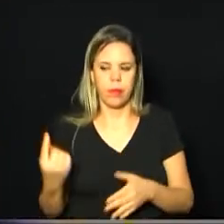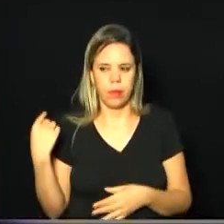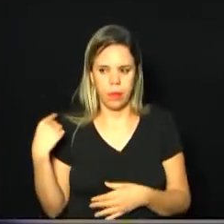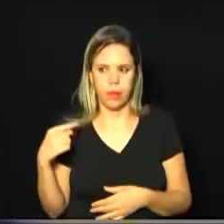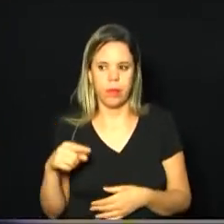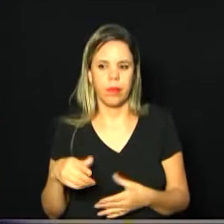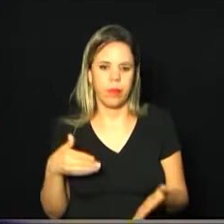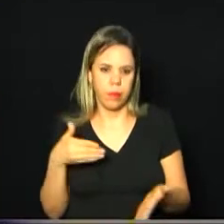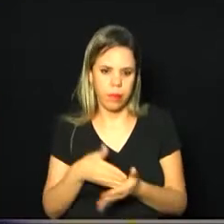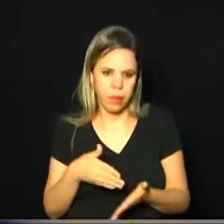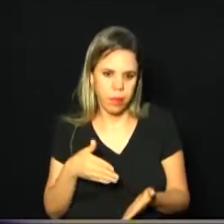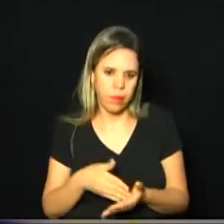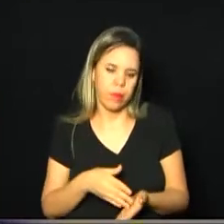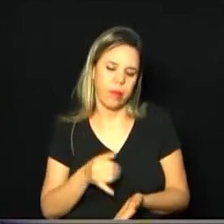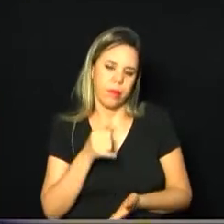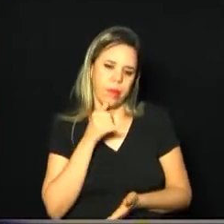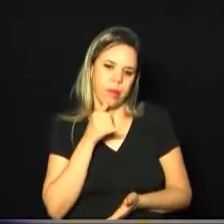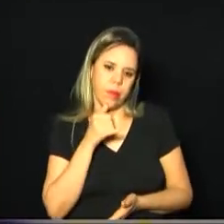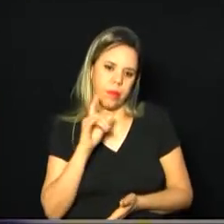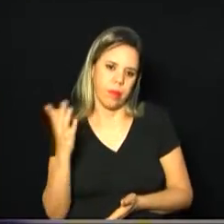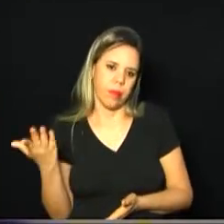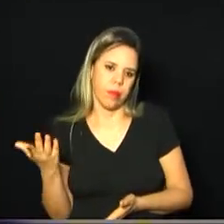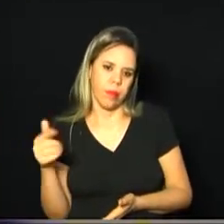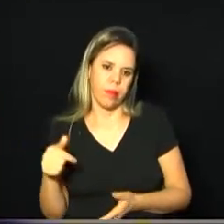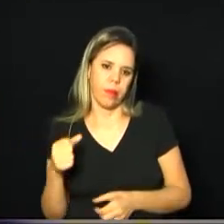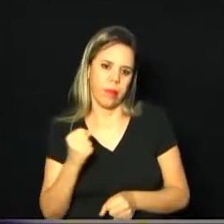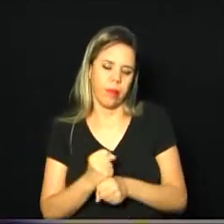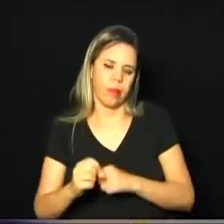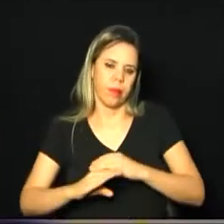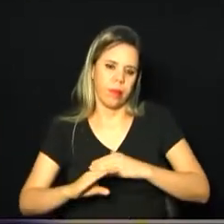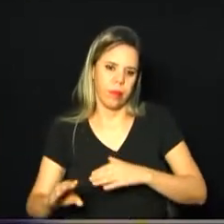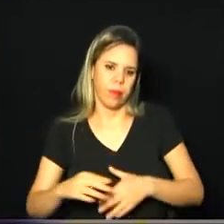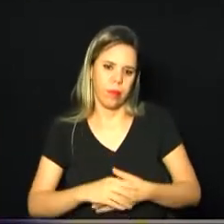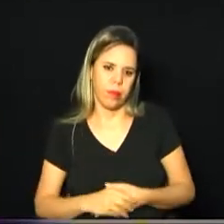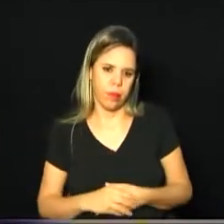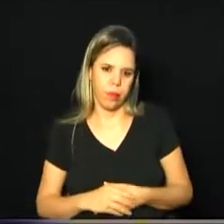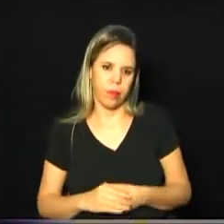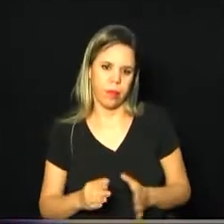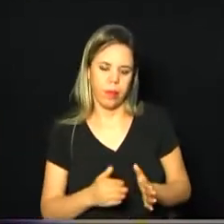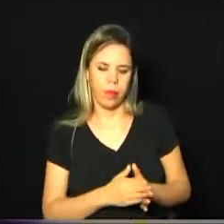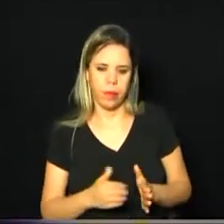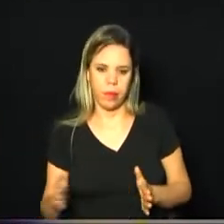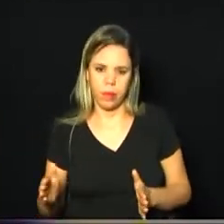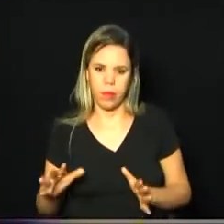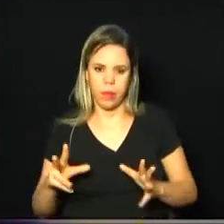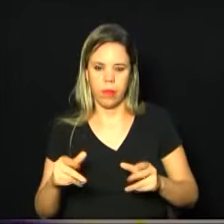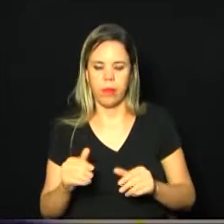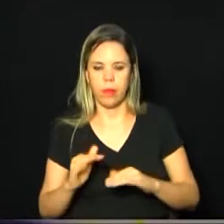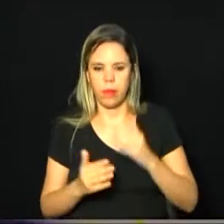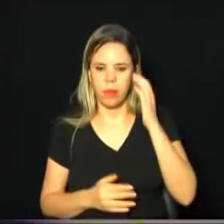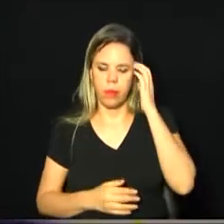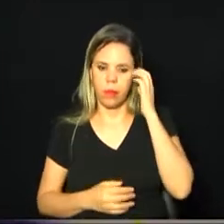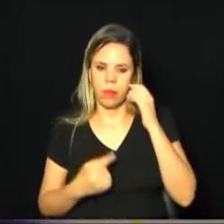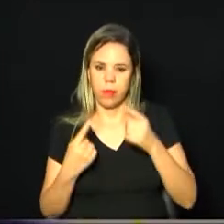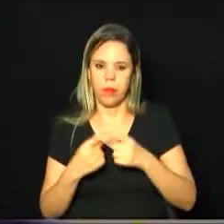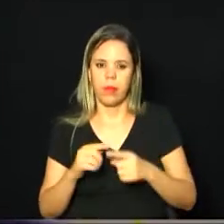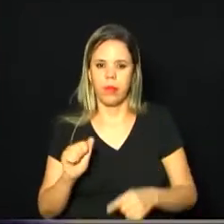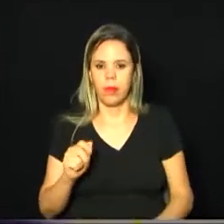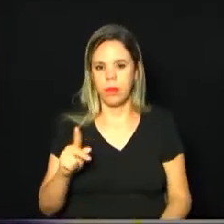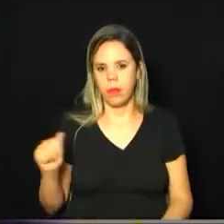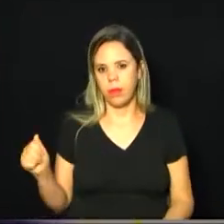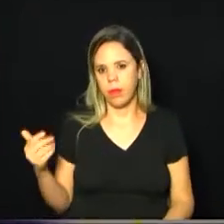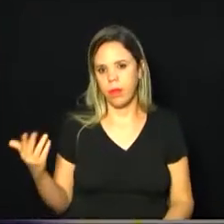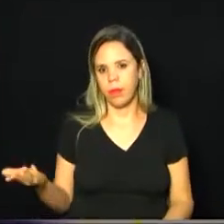que impedia por exemplo que houvesse aqui para alimentação ao longo desse de todos esses bairros porque é uma apa